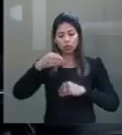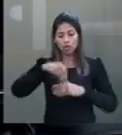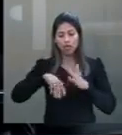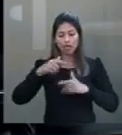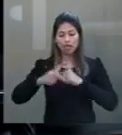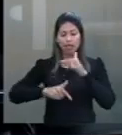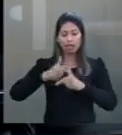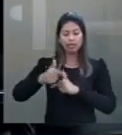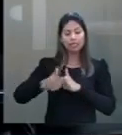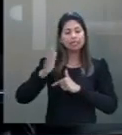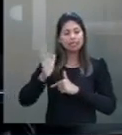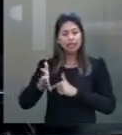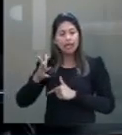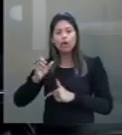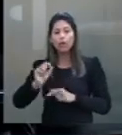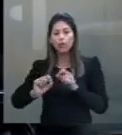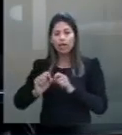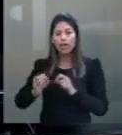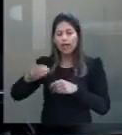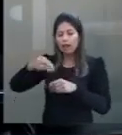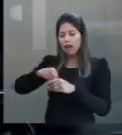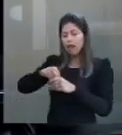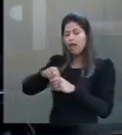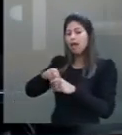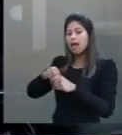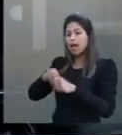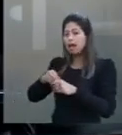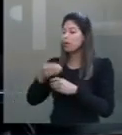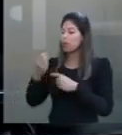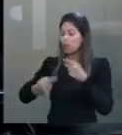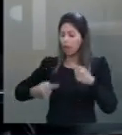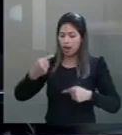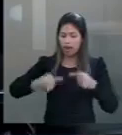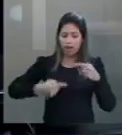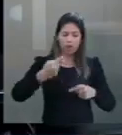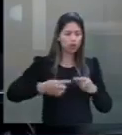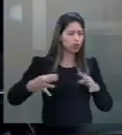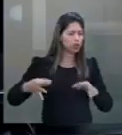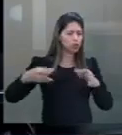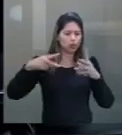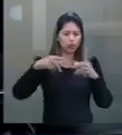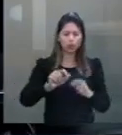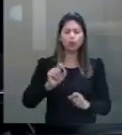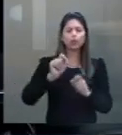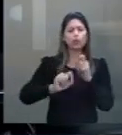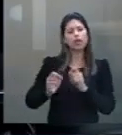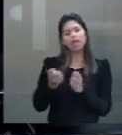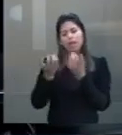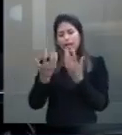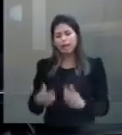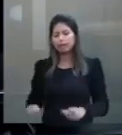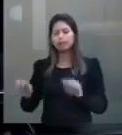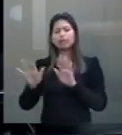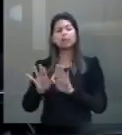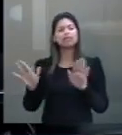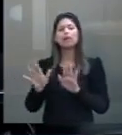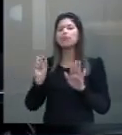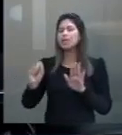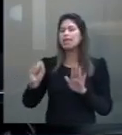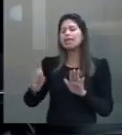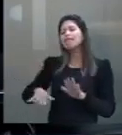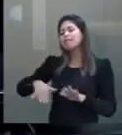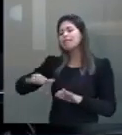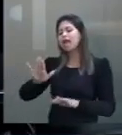e pode ser uma alternativa para toda essa complexidade. Inaceitável que haja diferença